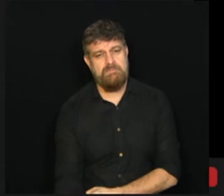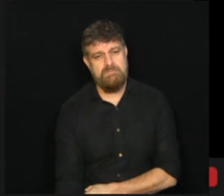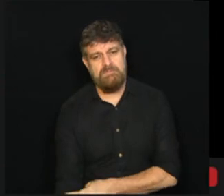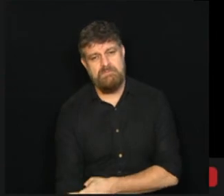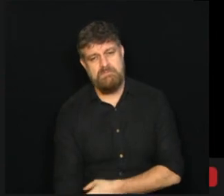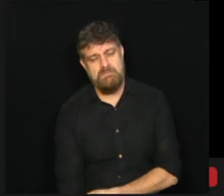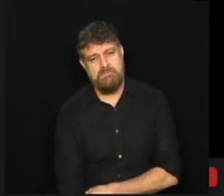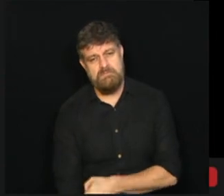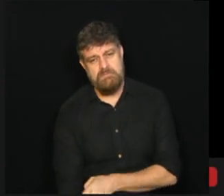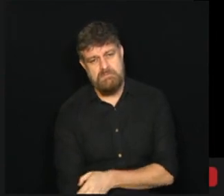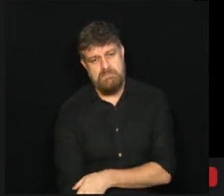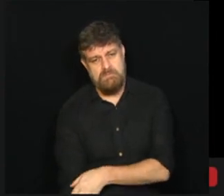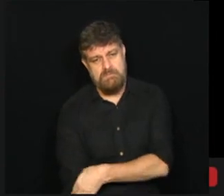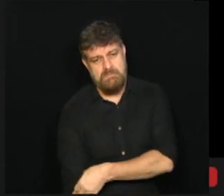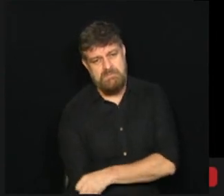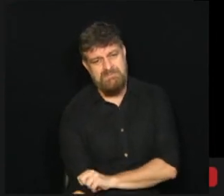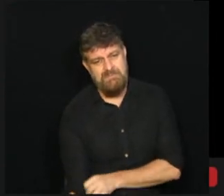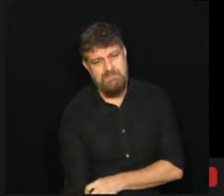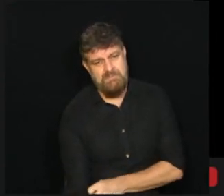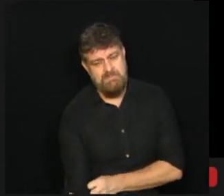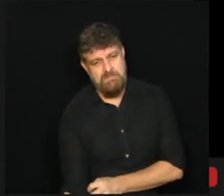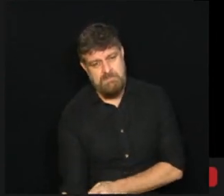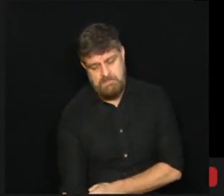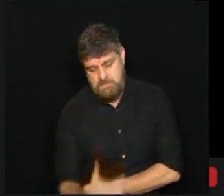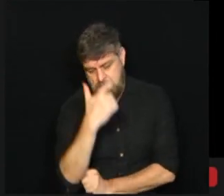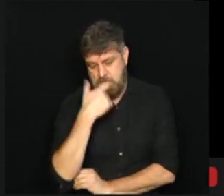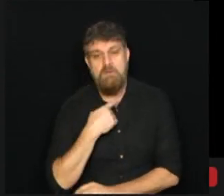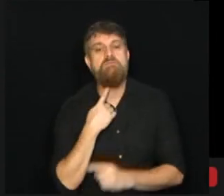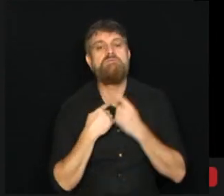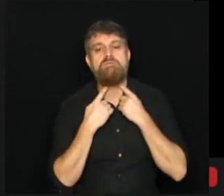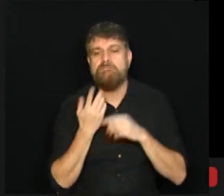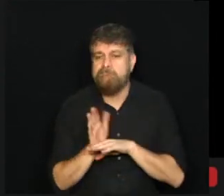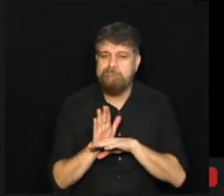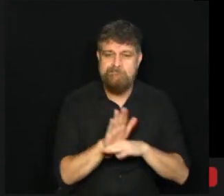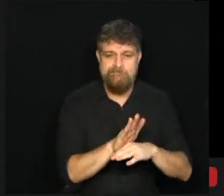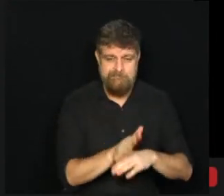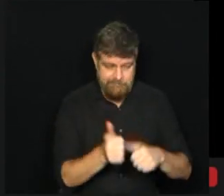e fico à disposição, tá bom?